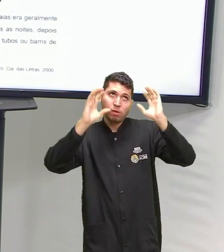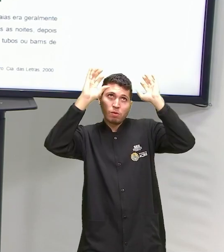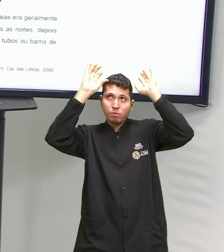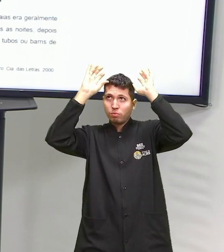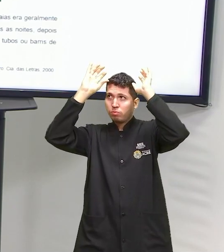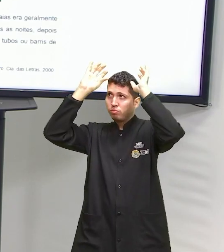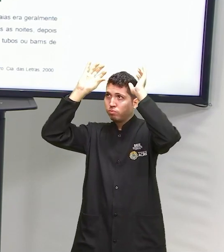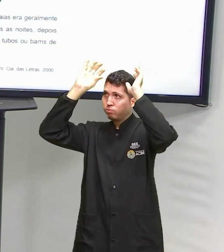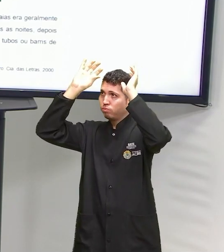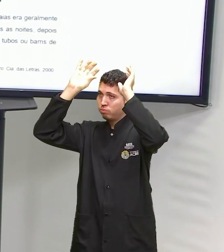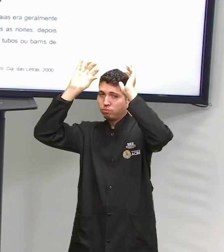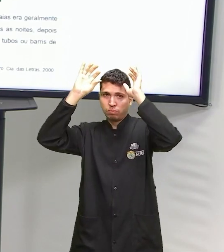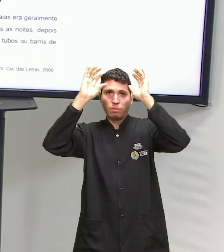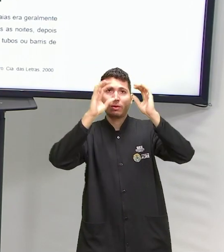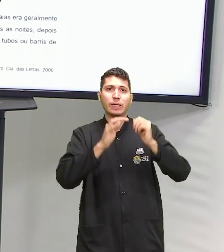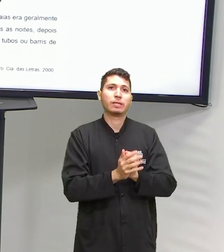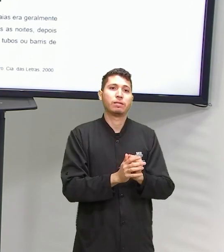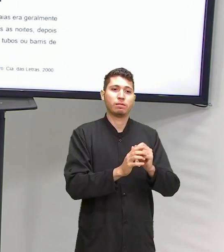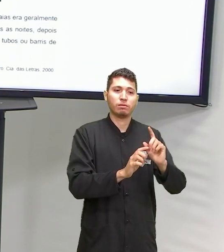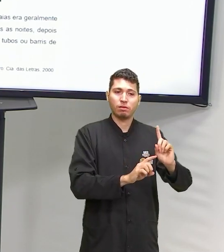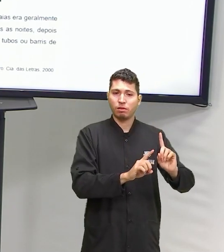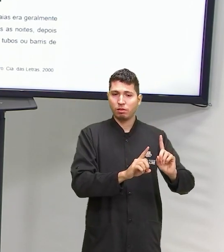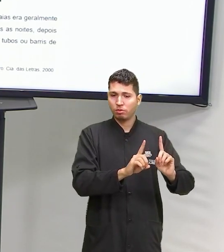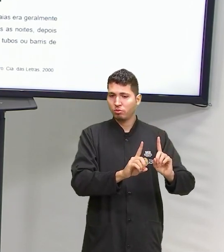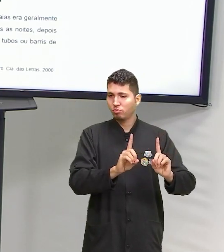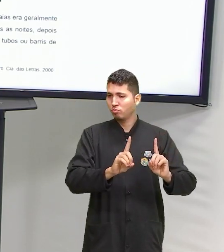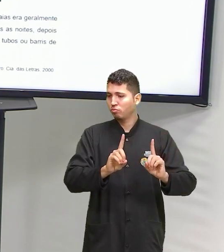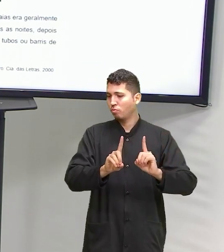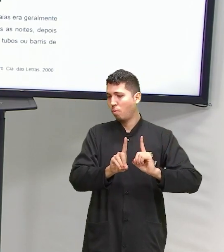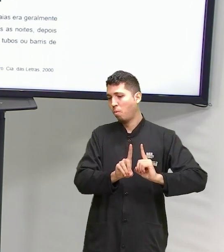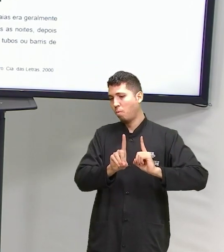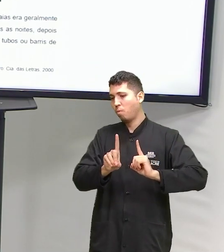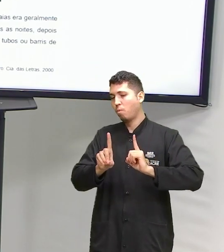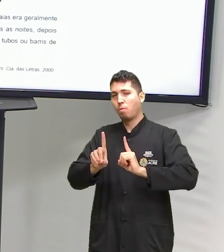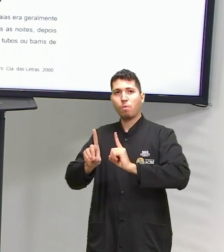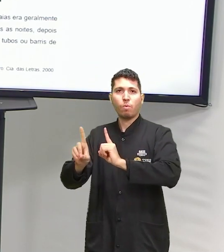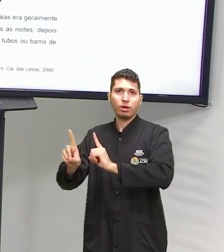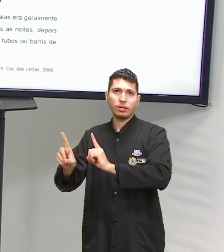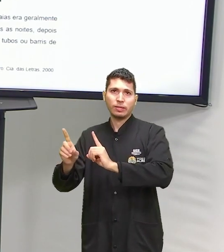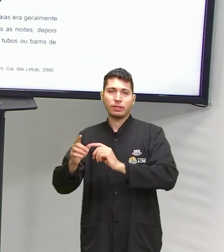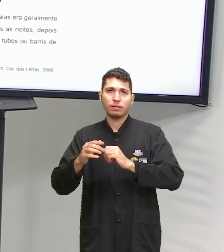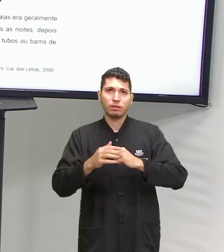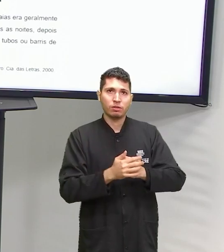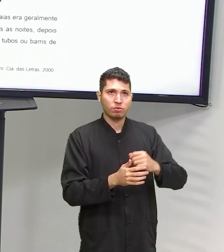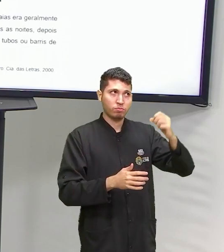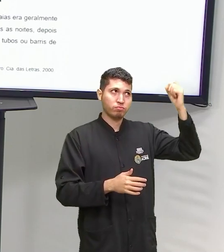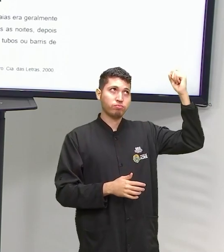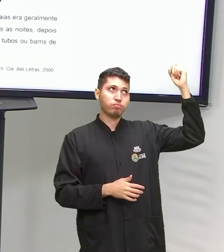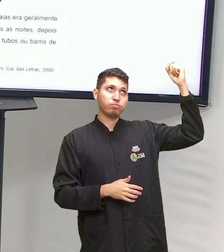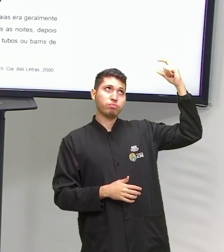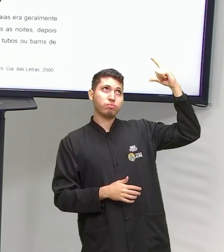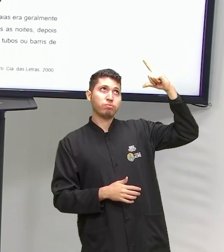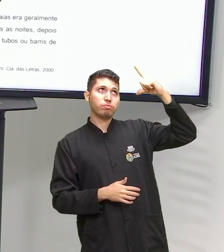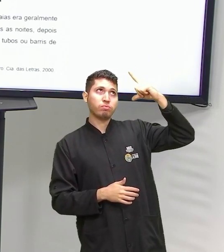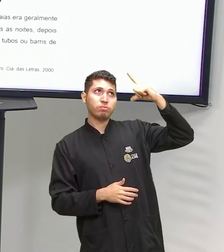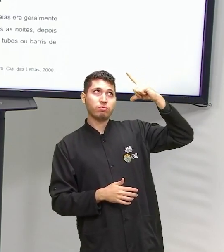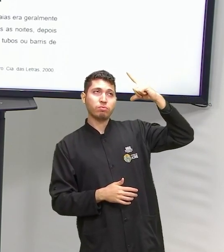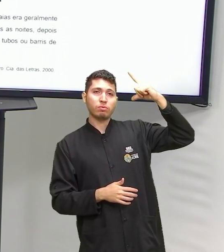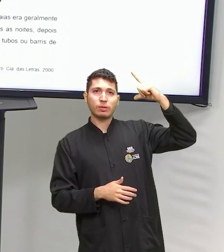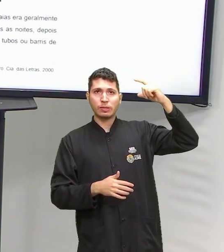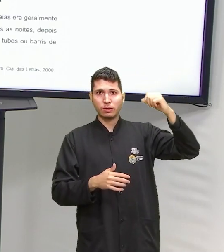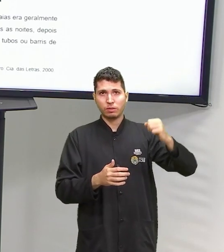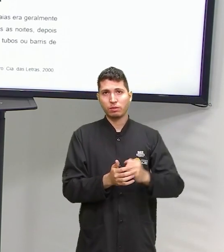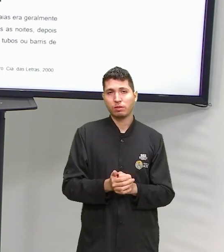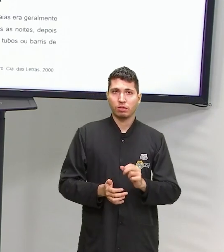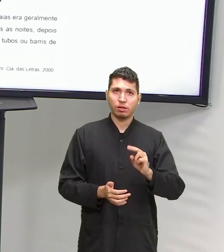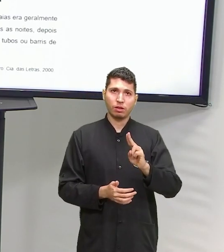eram carregados por esses escravizados. Muitas vezes, ao sol extenuante, acabava que manchava, né? A urina manchava a